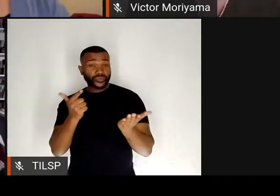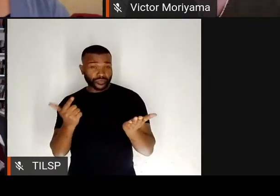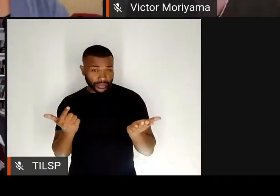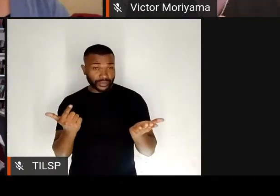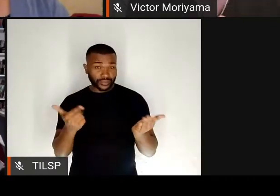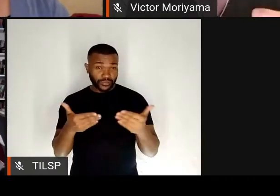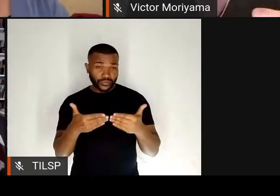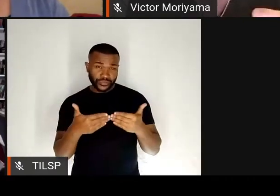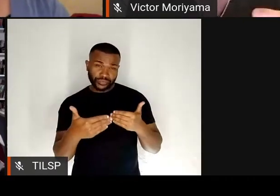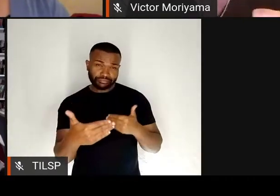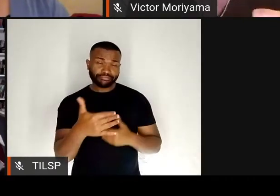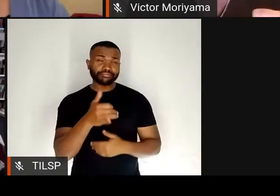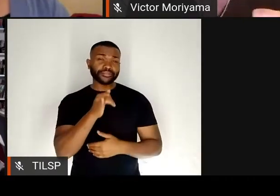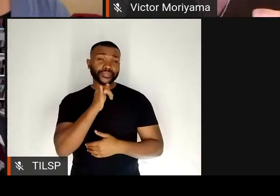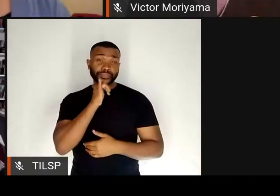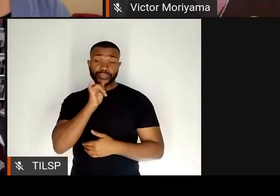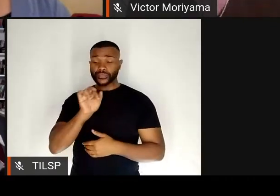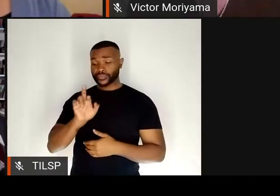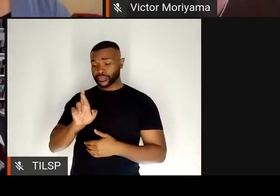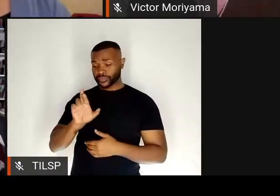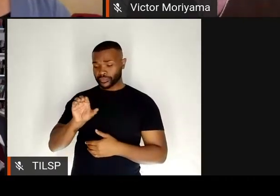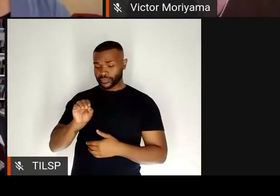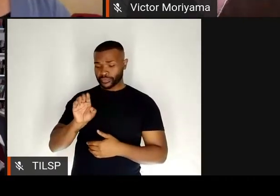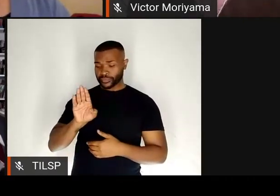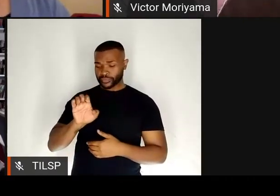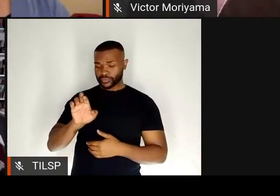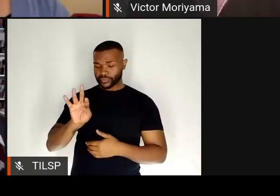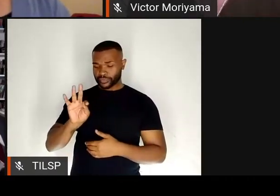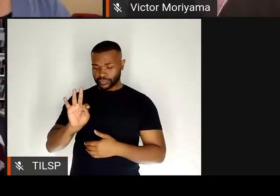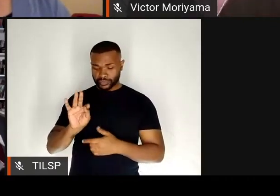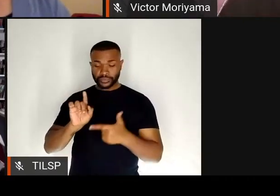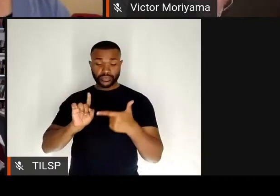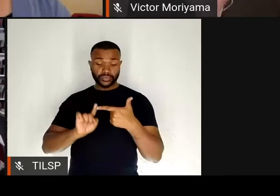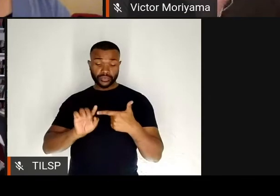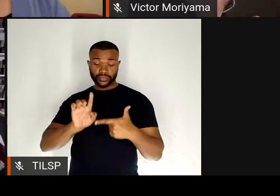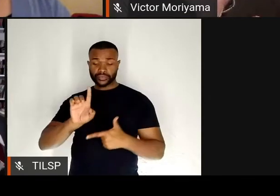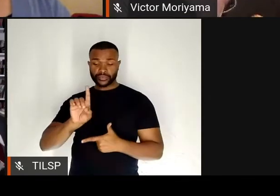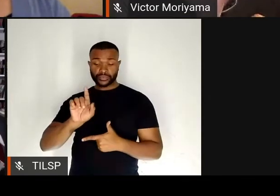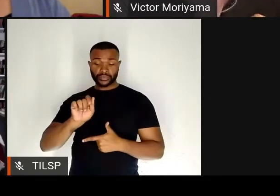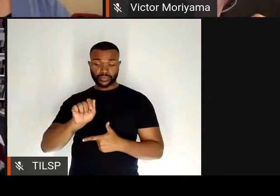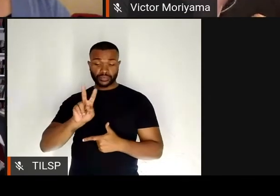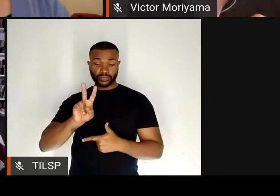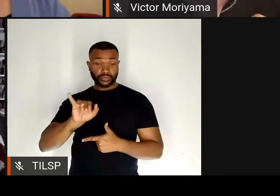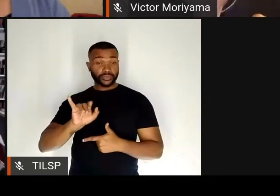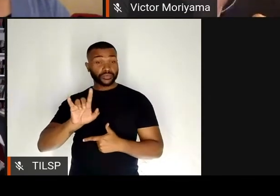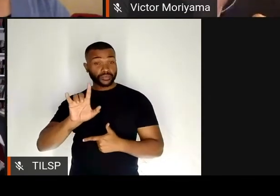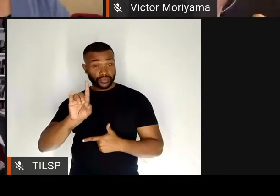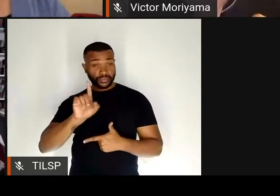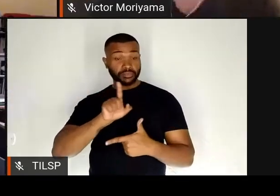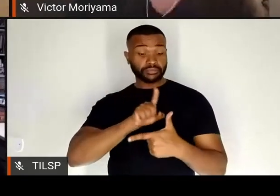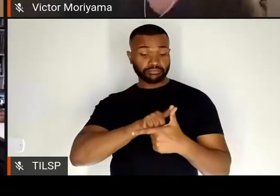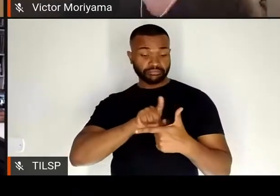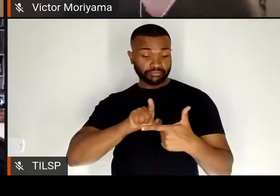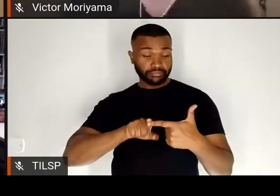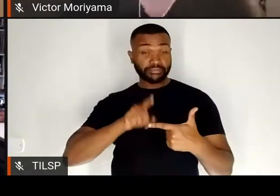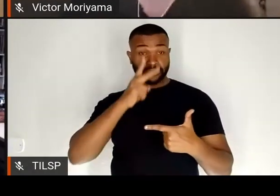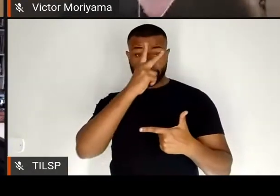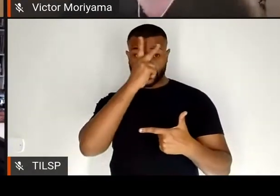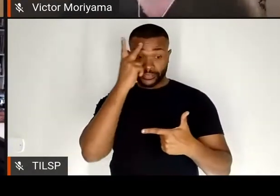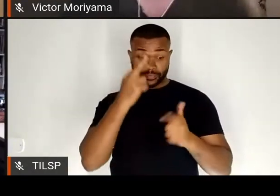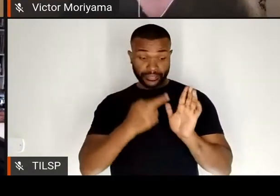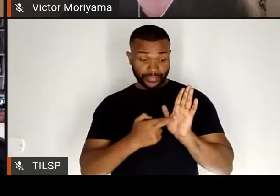citar, por exemplo, o Robert Capa e o David Seymour Shin, né, que são dois dos grandes representantes dessa